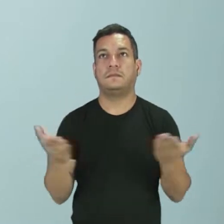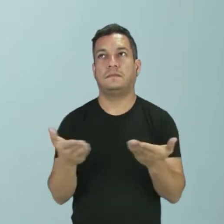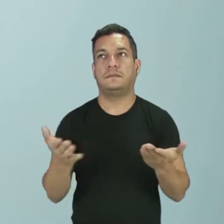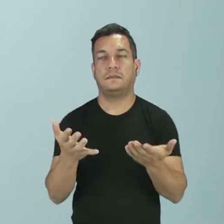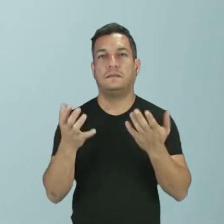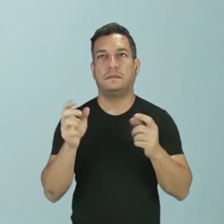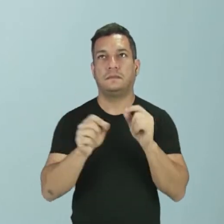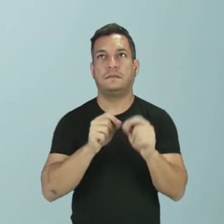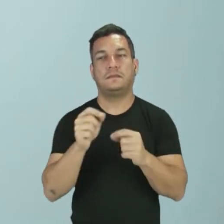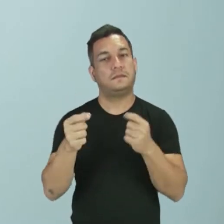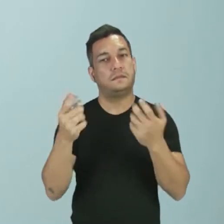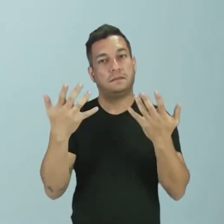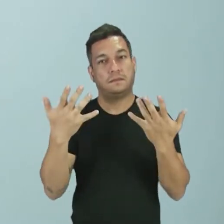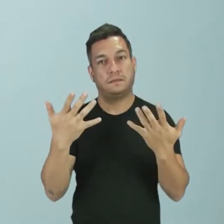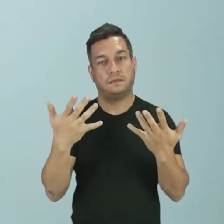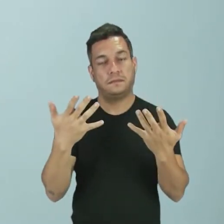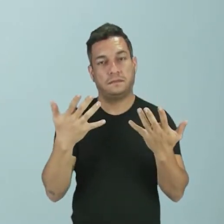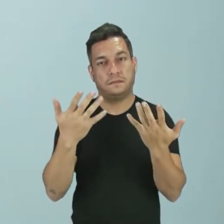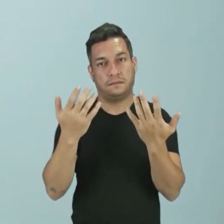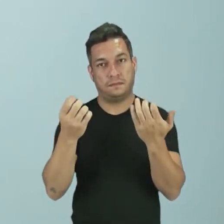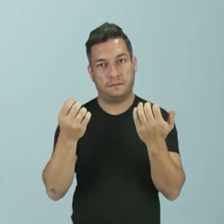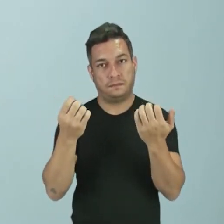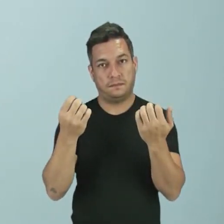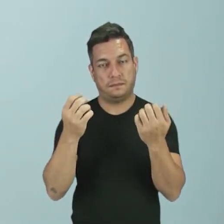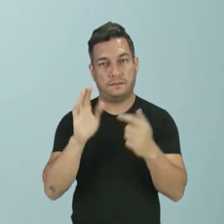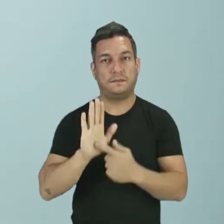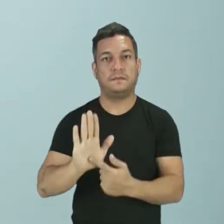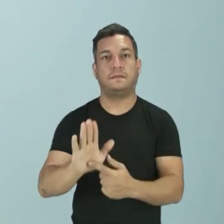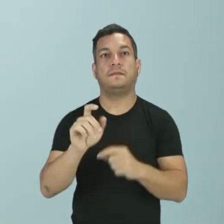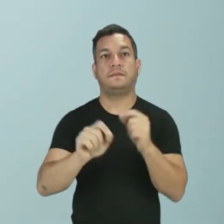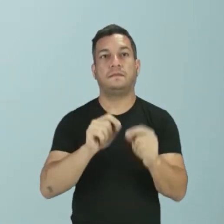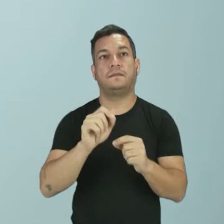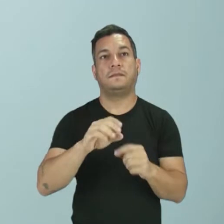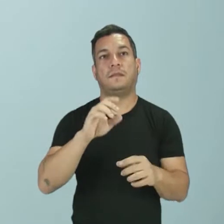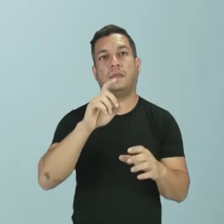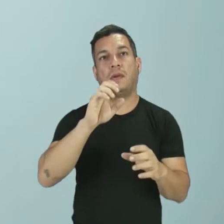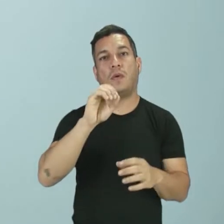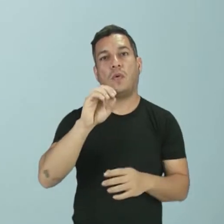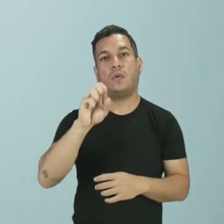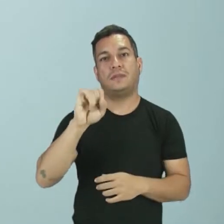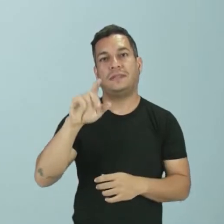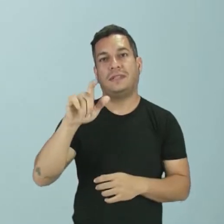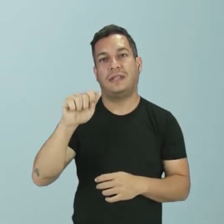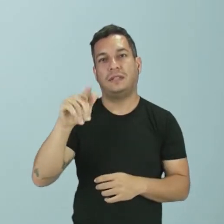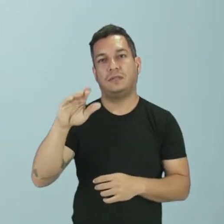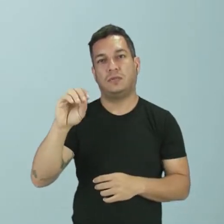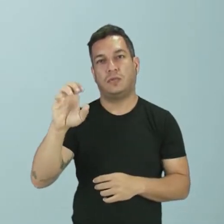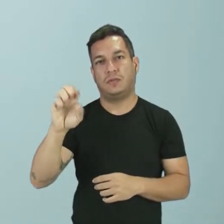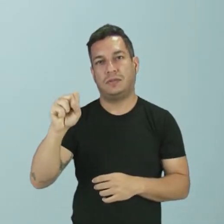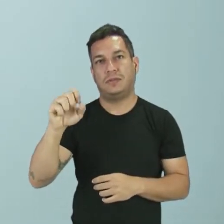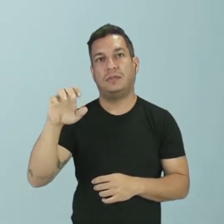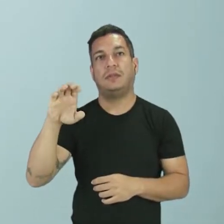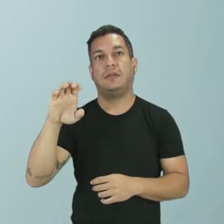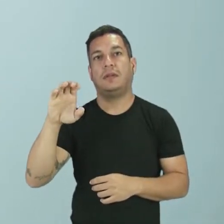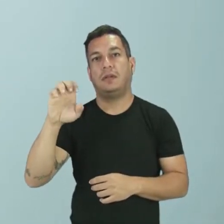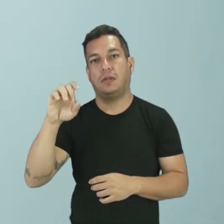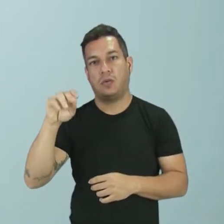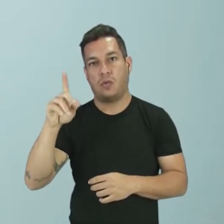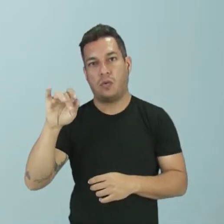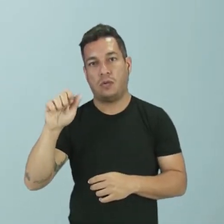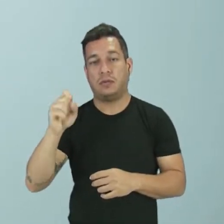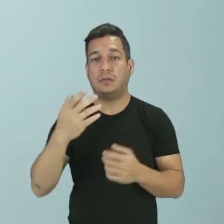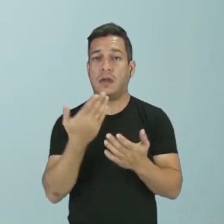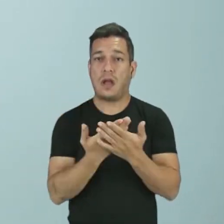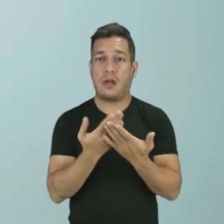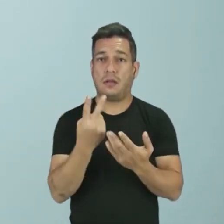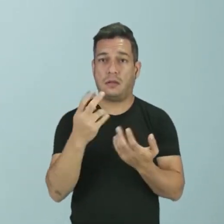quero falar com vocês sobre oscilações e ondas. Essa aula vai ser dividida em duas partes, tá